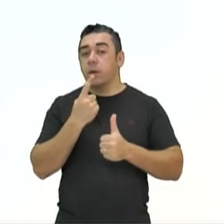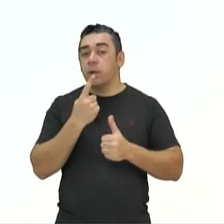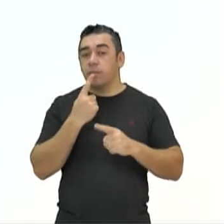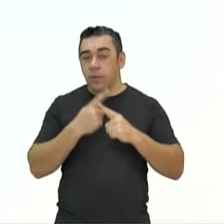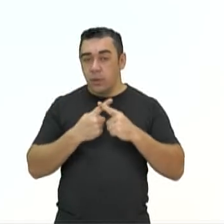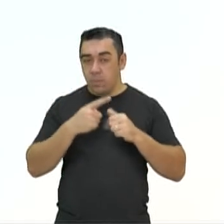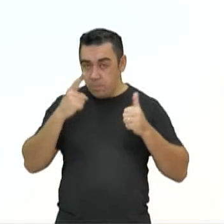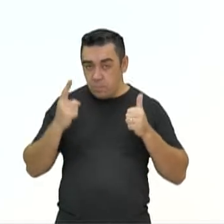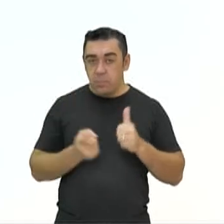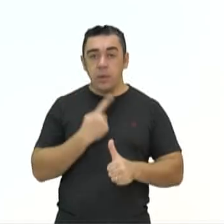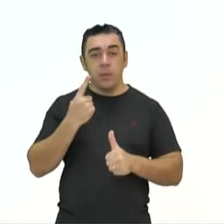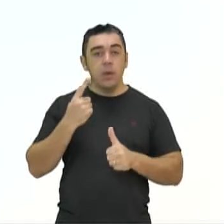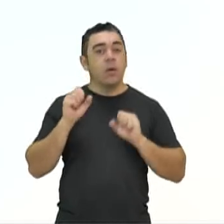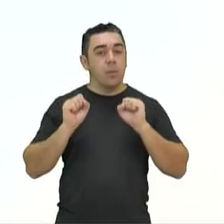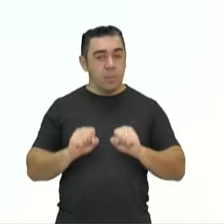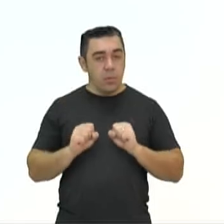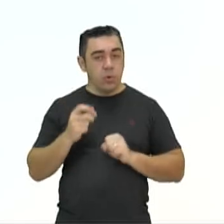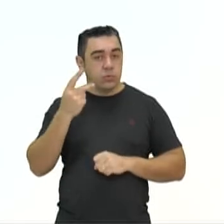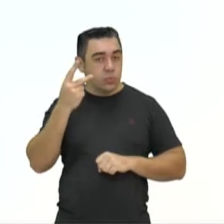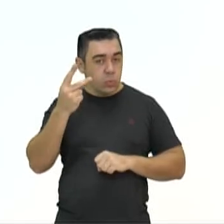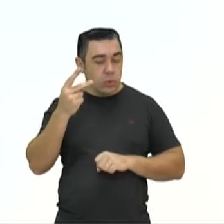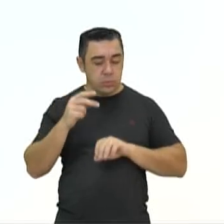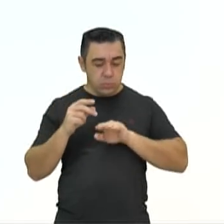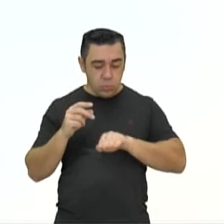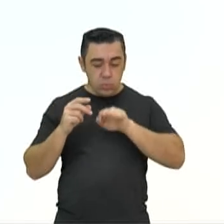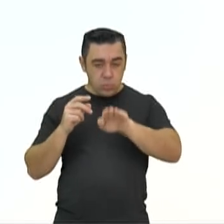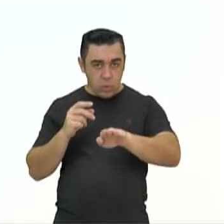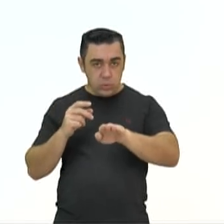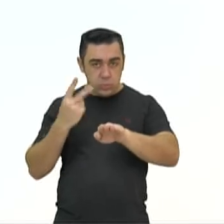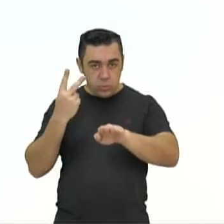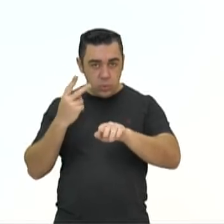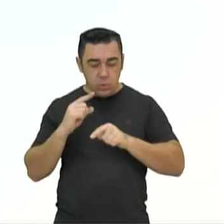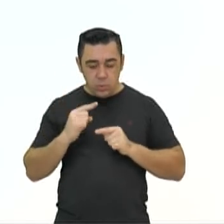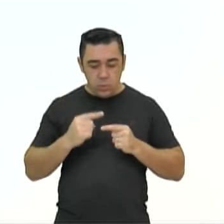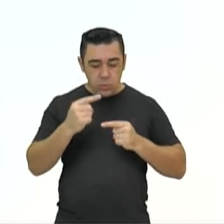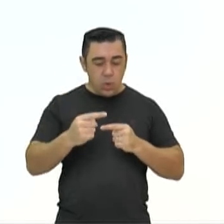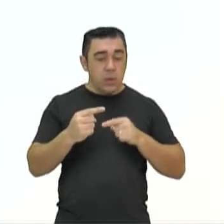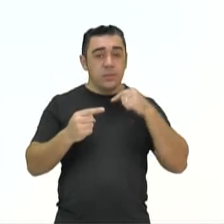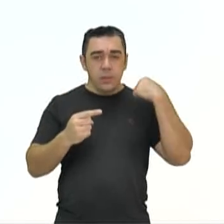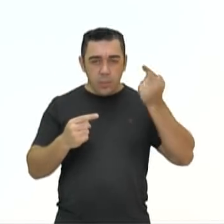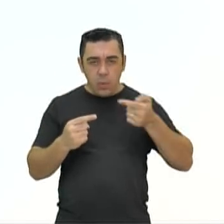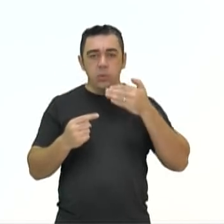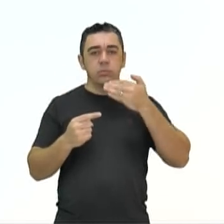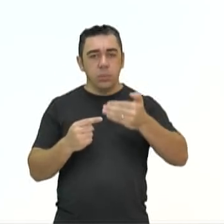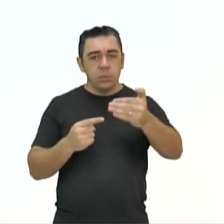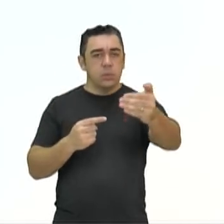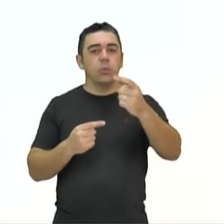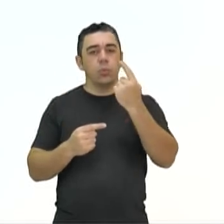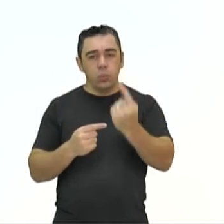ponto de partida, você pode avançar até 2 casas. A partir daí, apenas uma. Como assim?